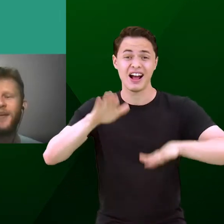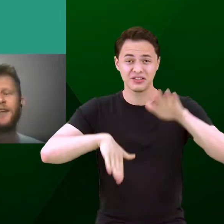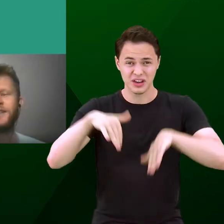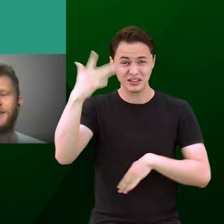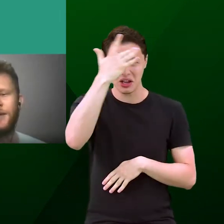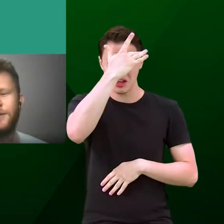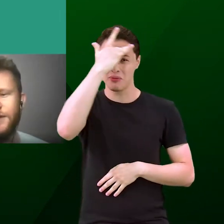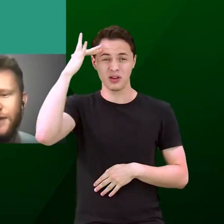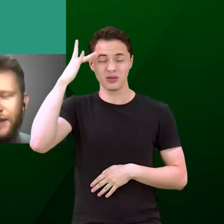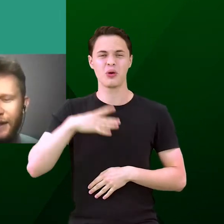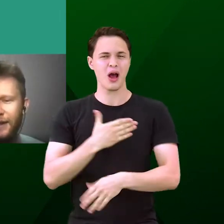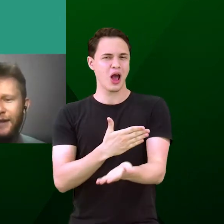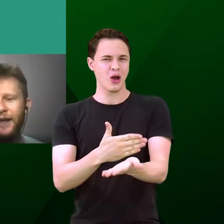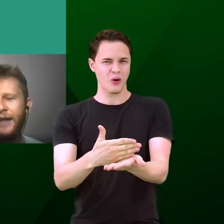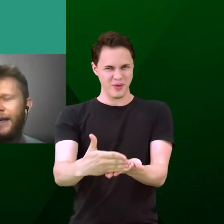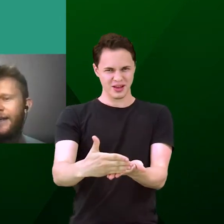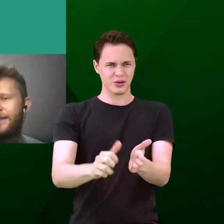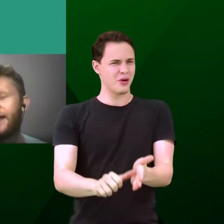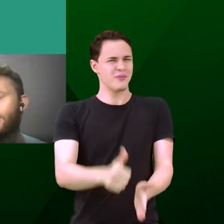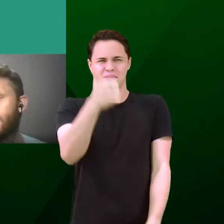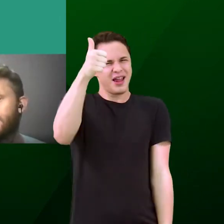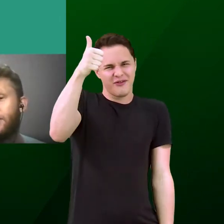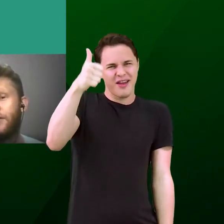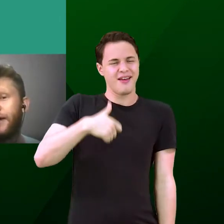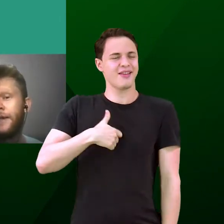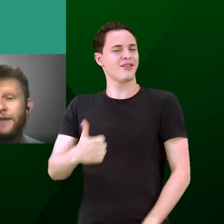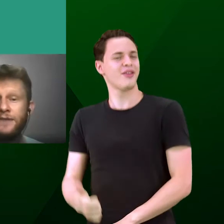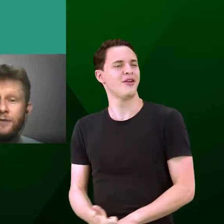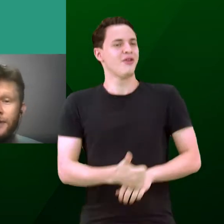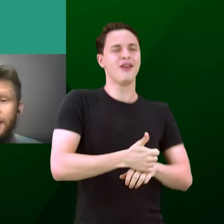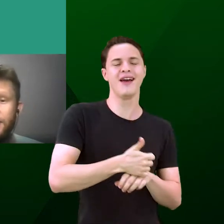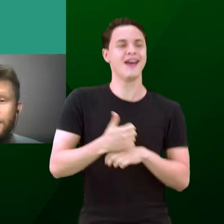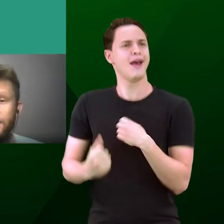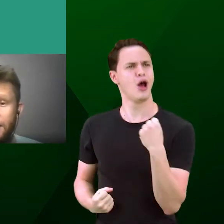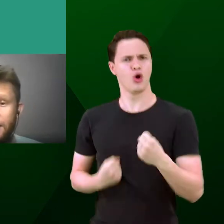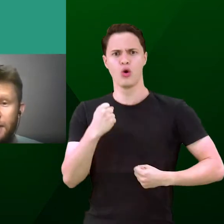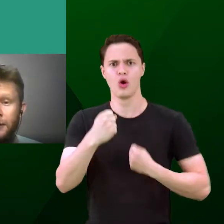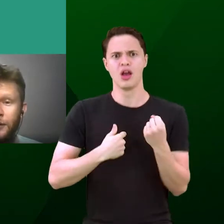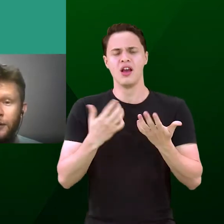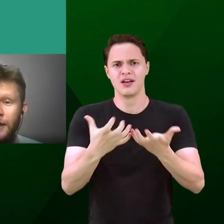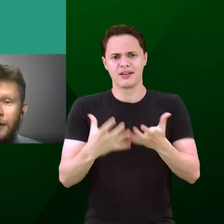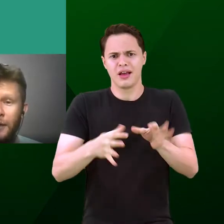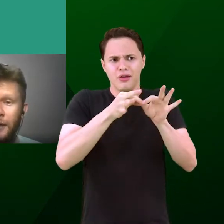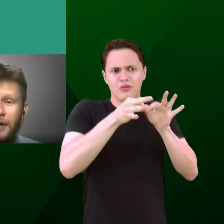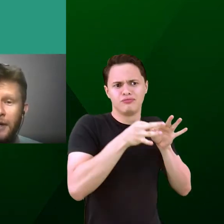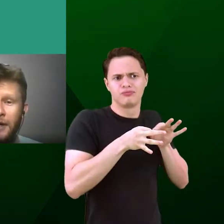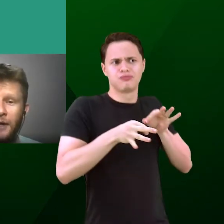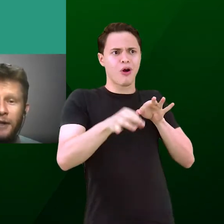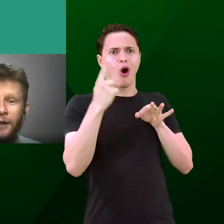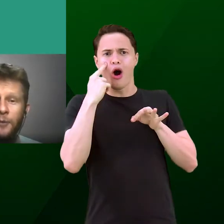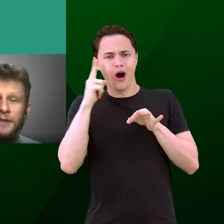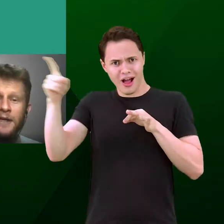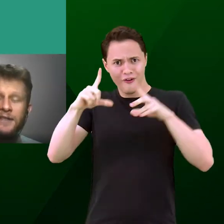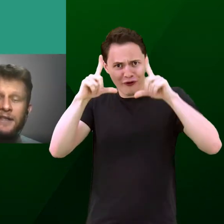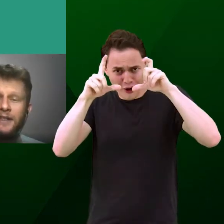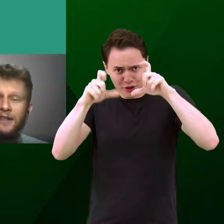Quero perder peso também, né? Atividade aeróbica está envolvida nisso, melhora da condição cardiorrespiratória,